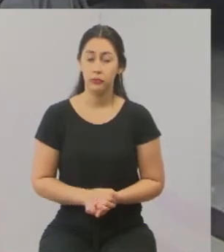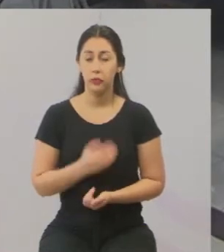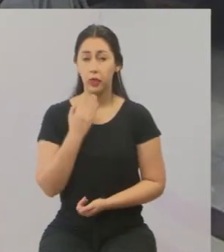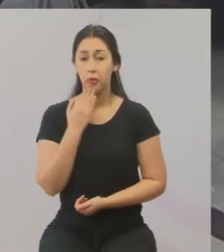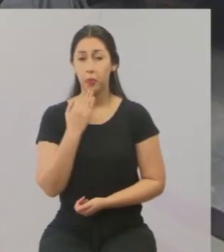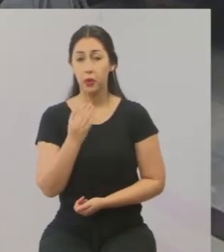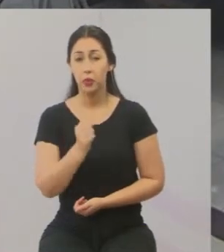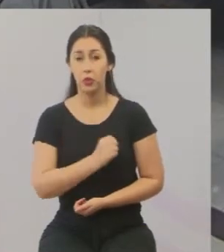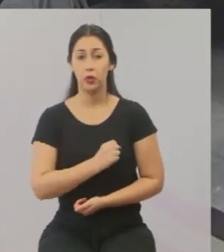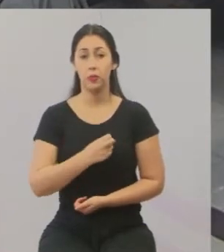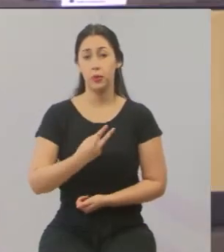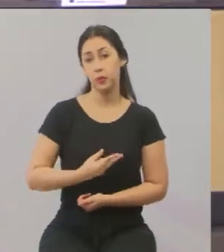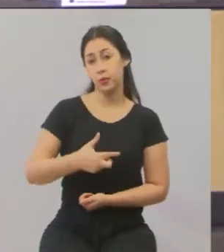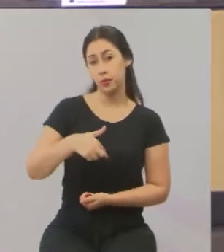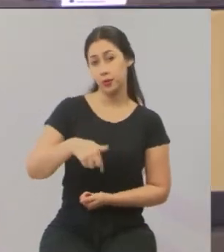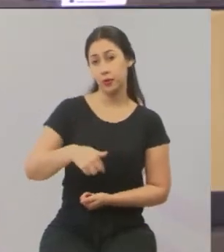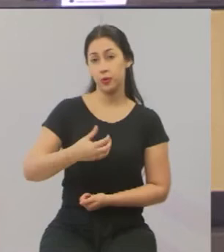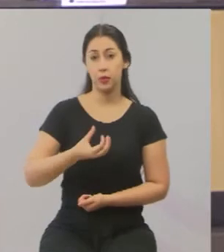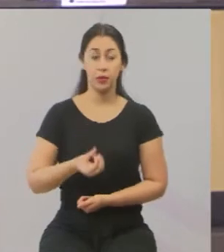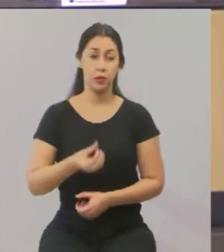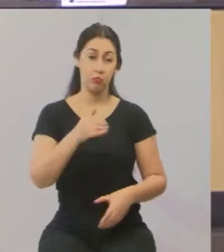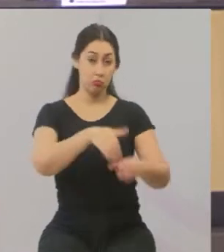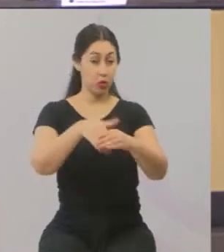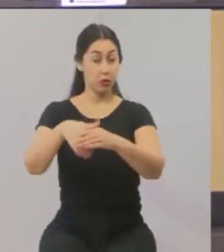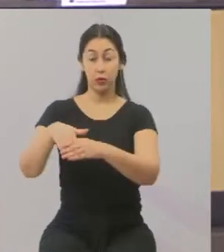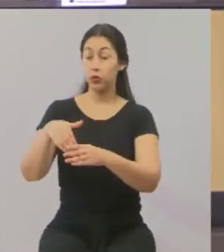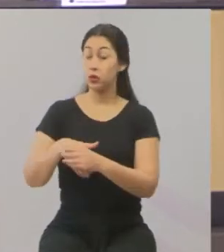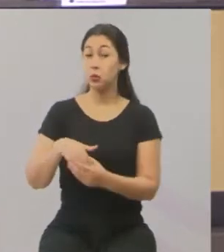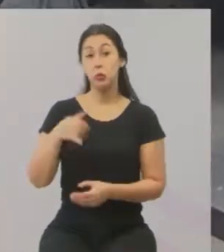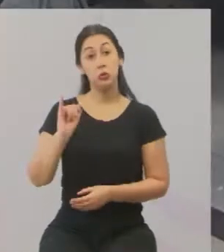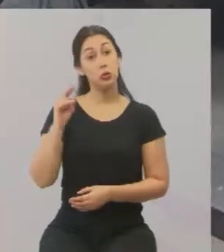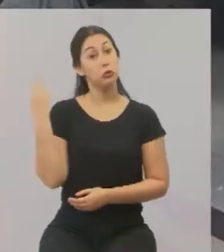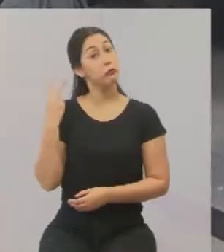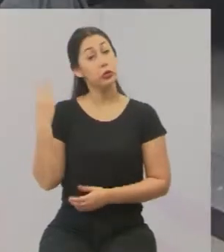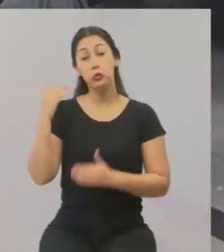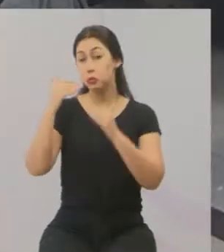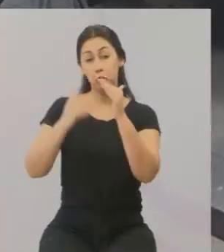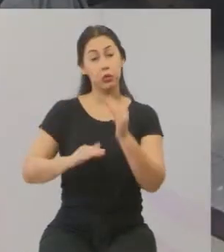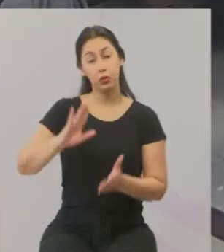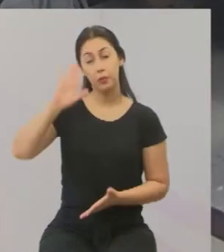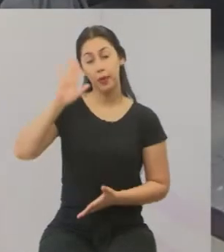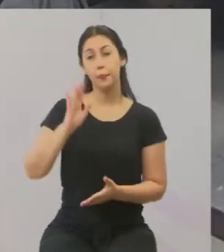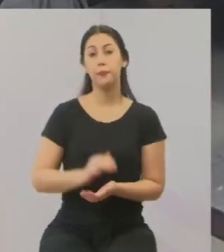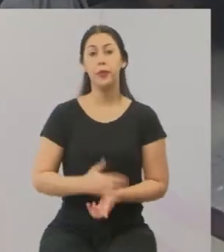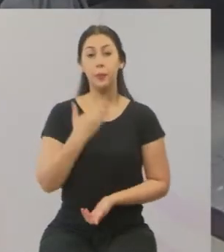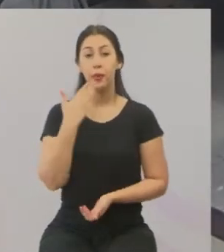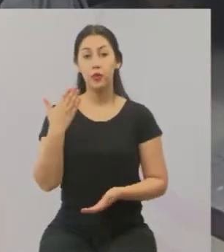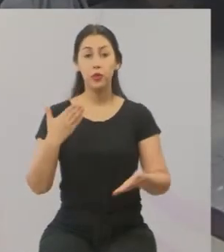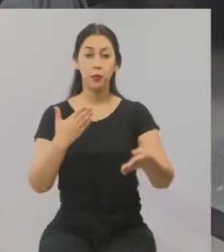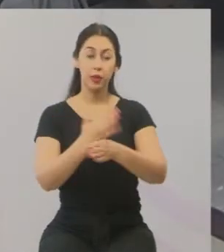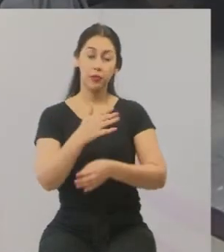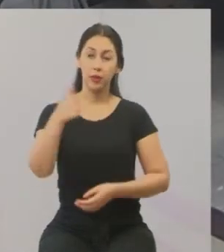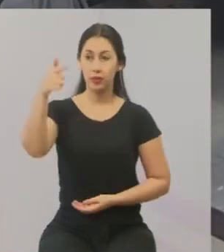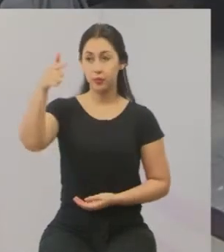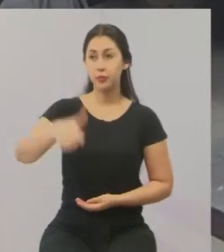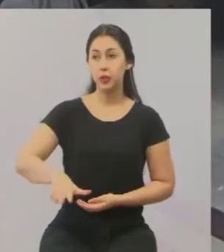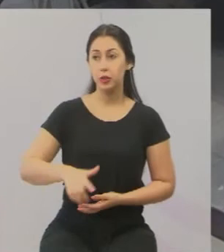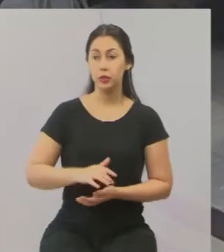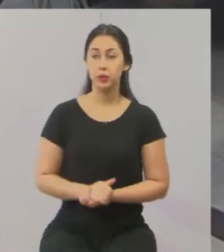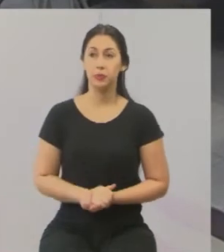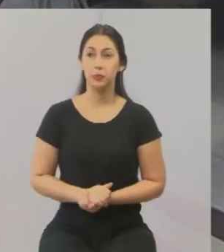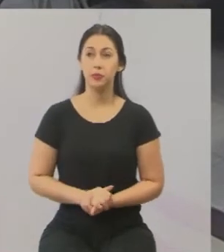Requerimento 276 em votação. Os vereadores contrários se manifestem levantando o braço. Requerimento aprovado. Próximo